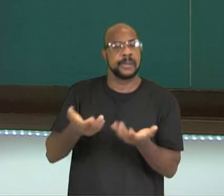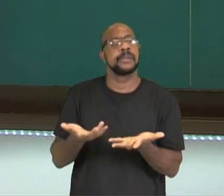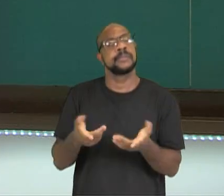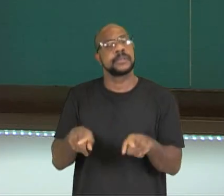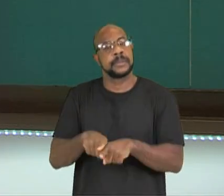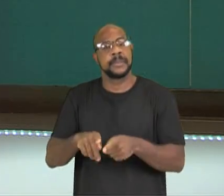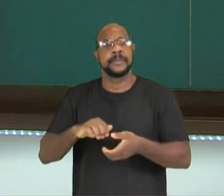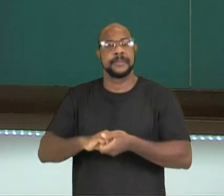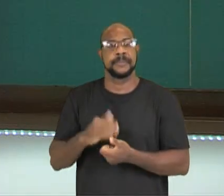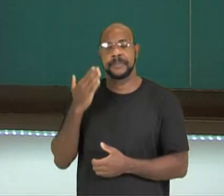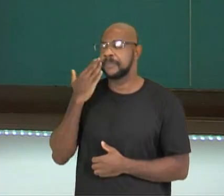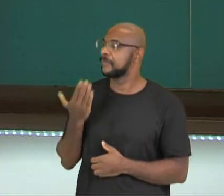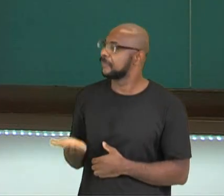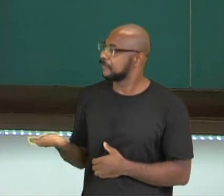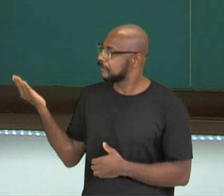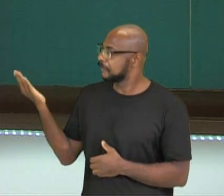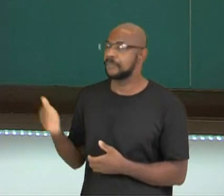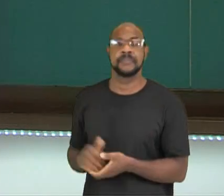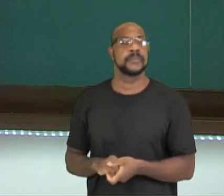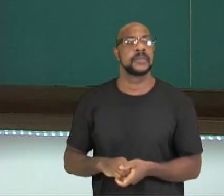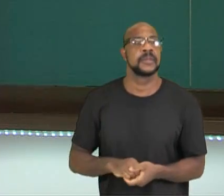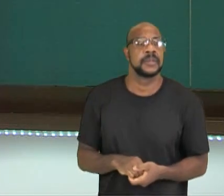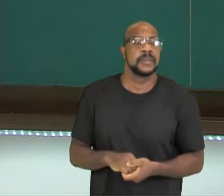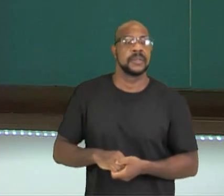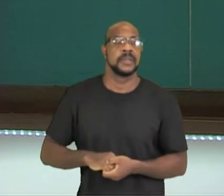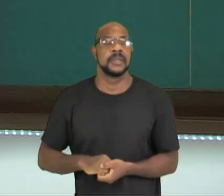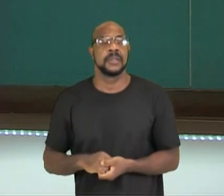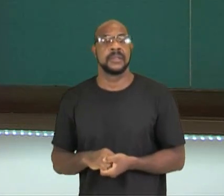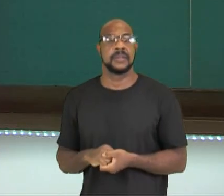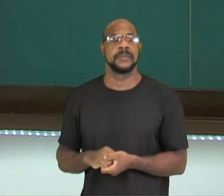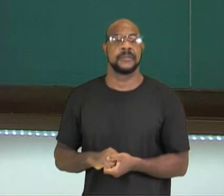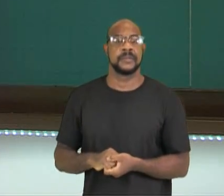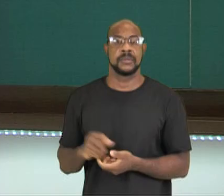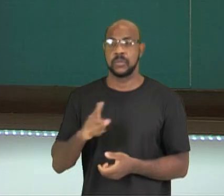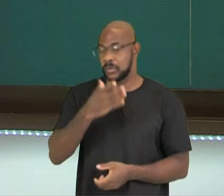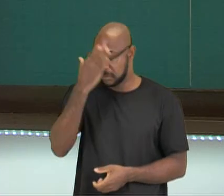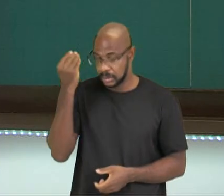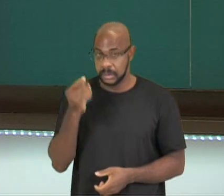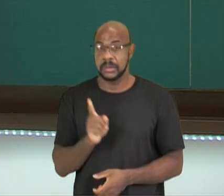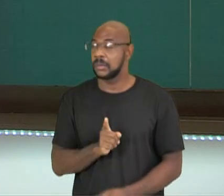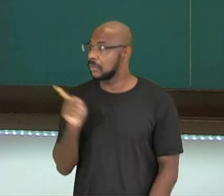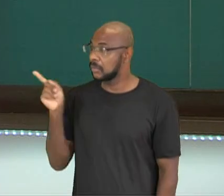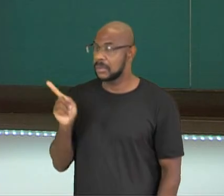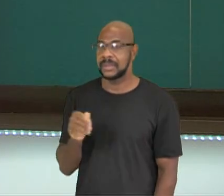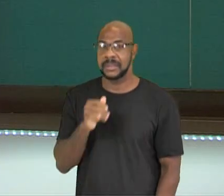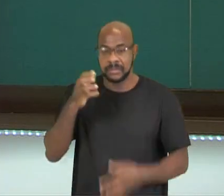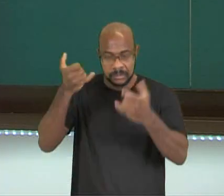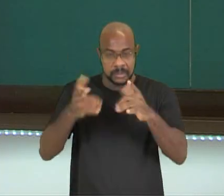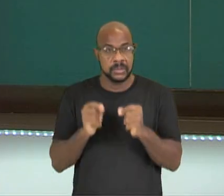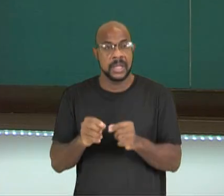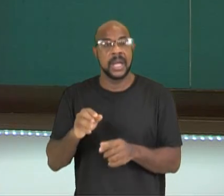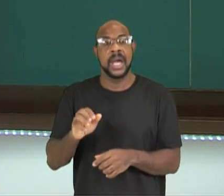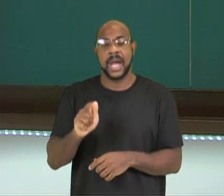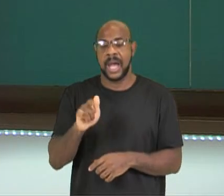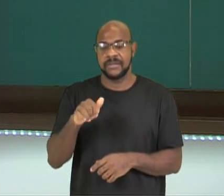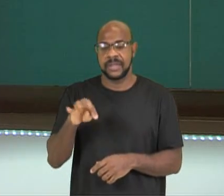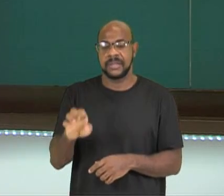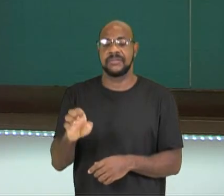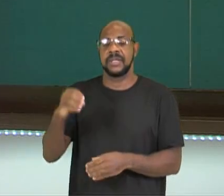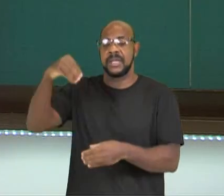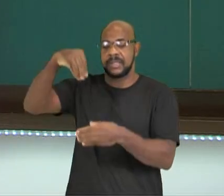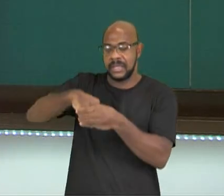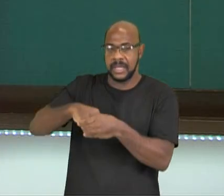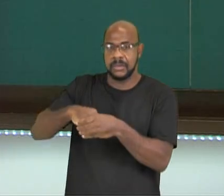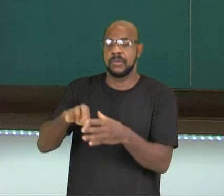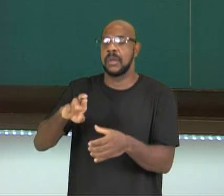vulcões e terremotos são os chamados agentes internos. Não esqueçam disso. Quando falamos de agentes internos do